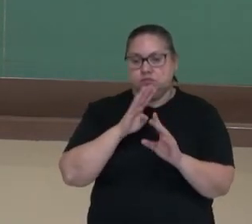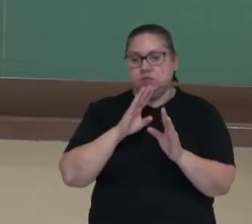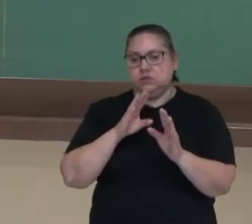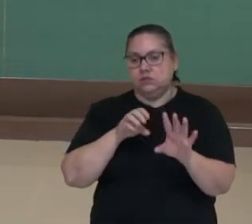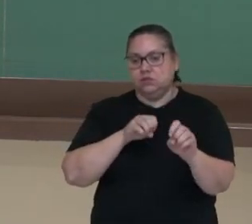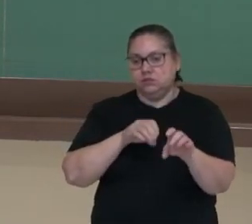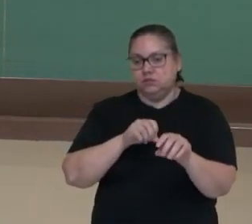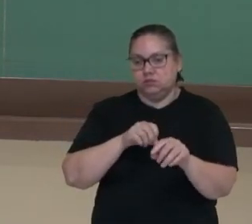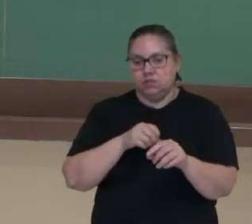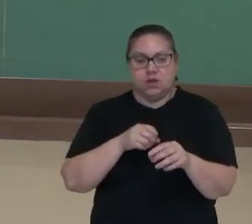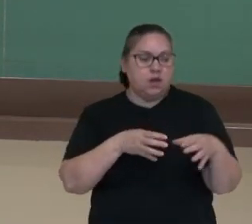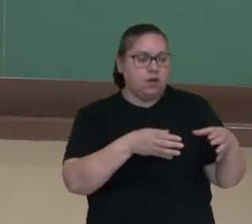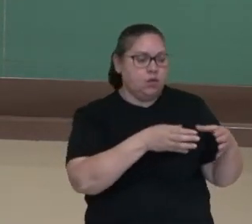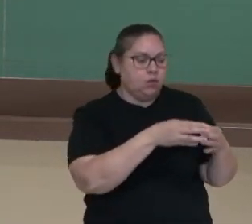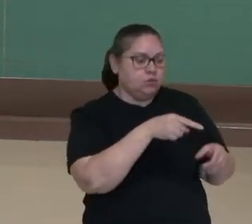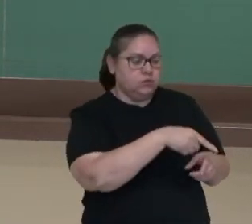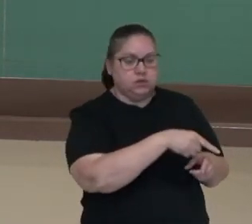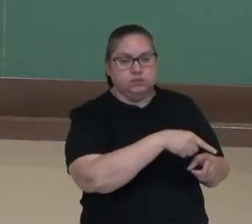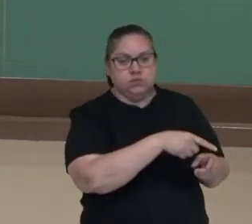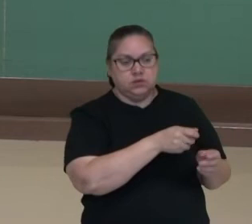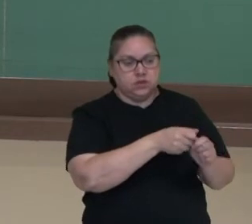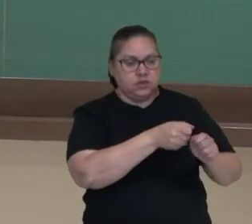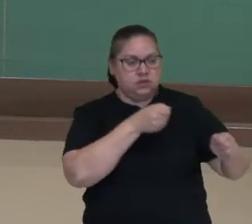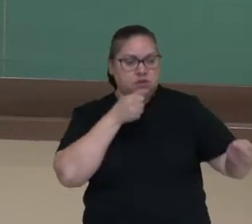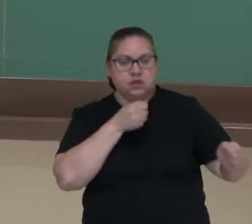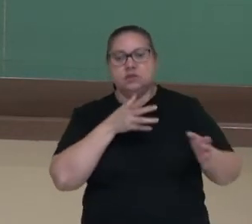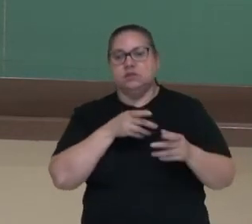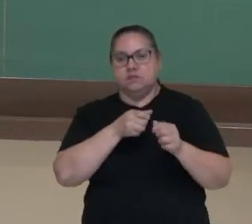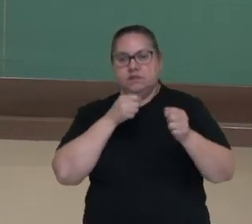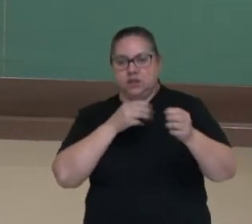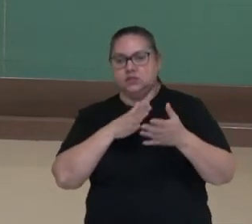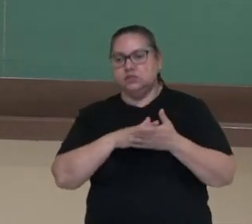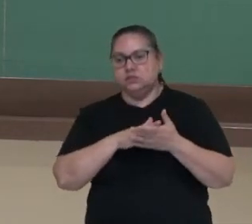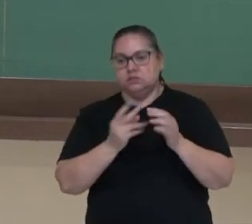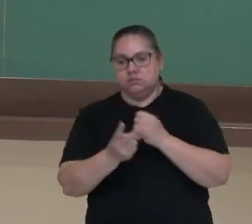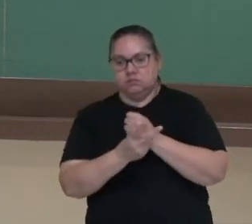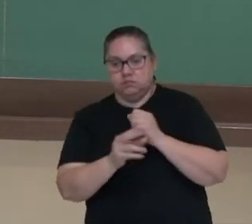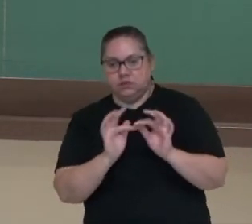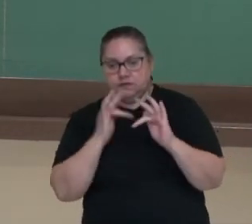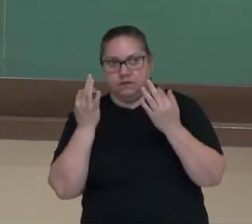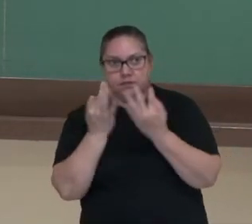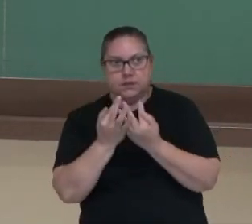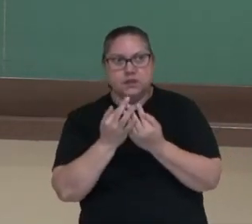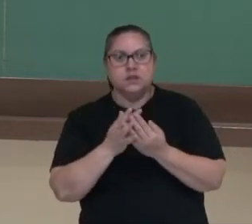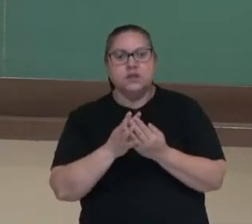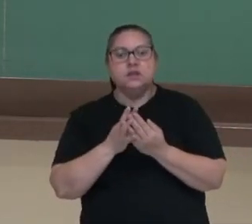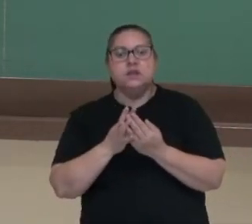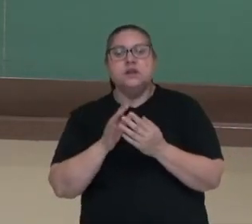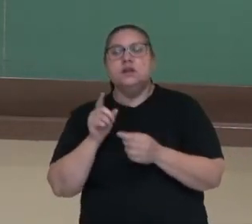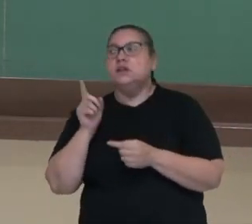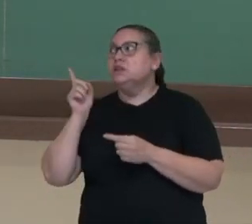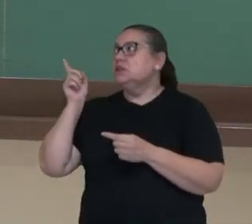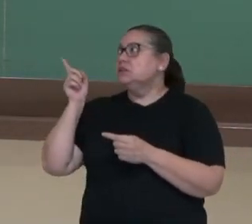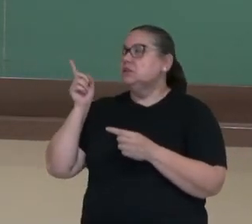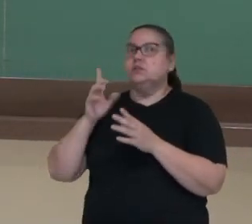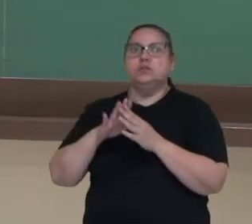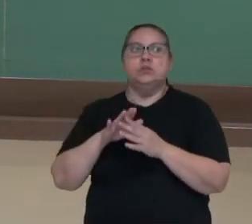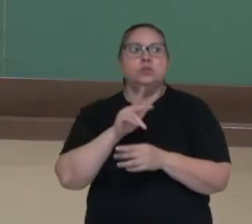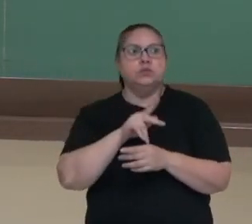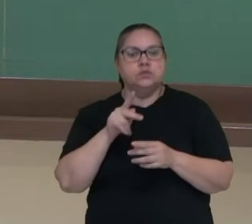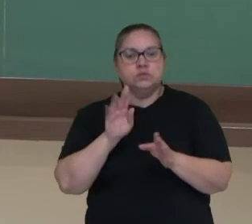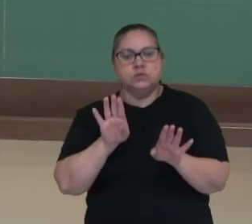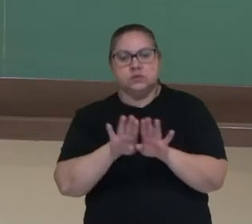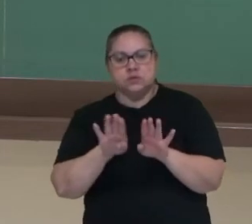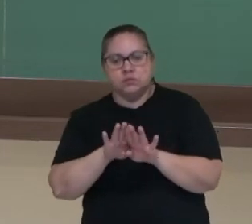do que atacar uma tribo, né, indígena com caçadores ali preparados para defender sua família. Sertanismo de contrato, o professor Roberto comentou